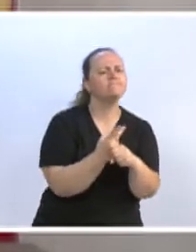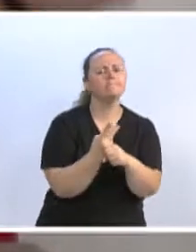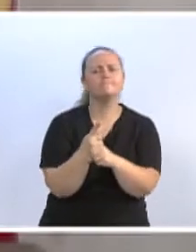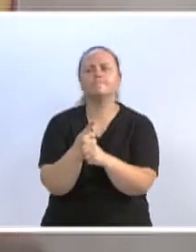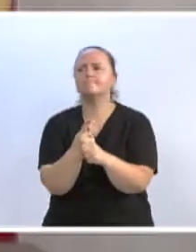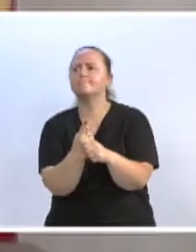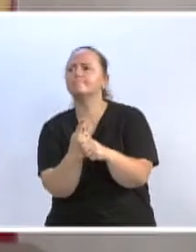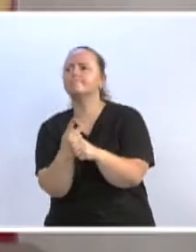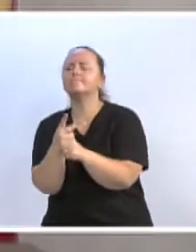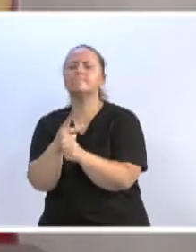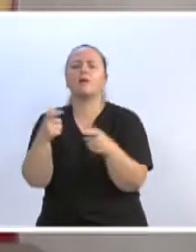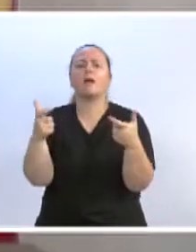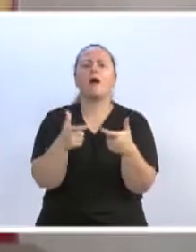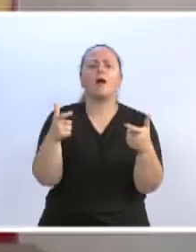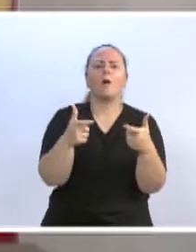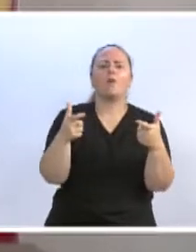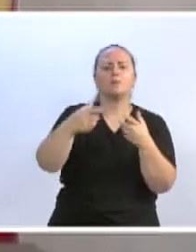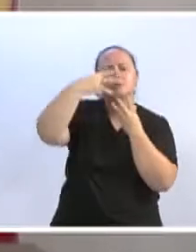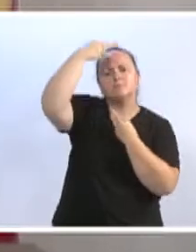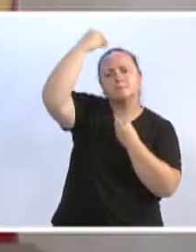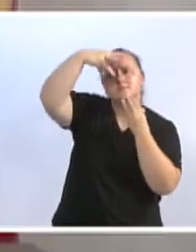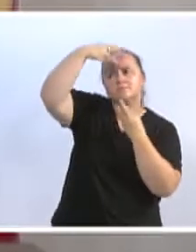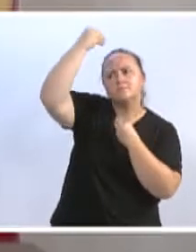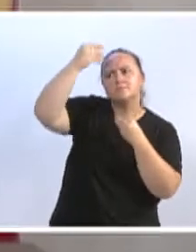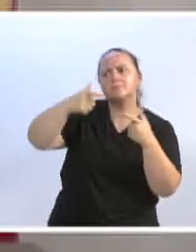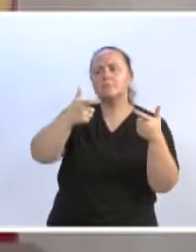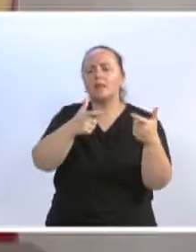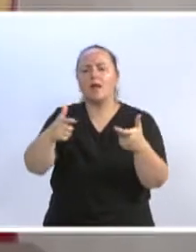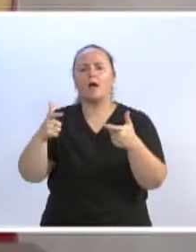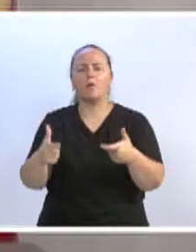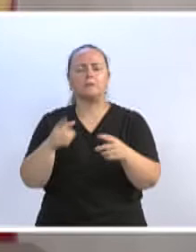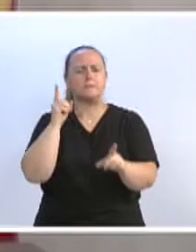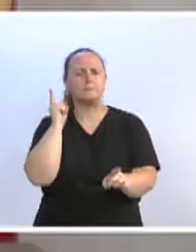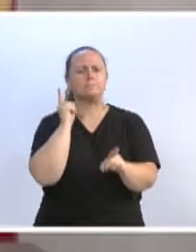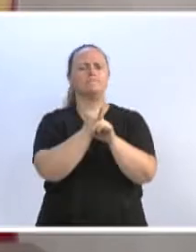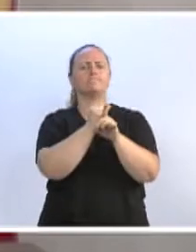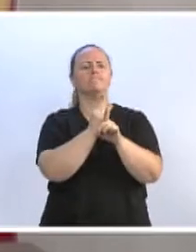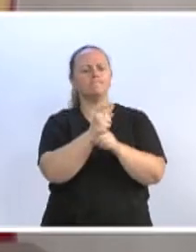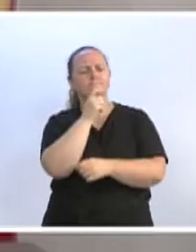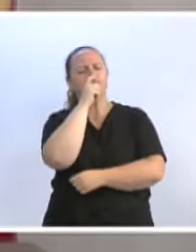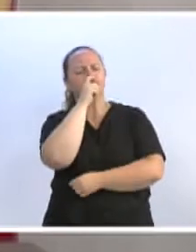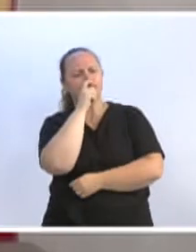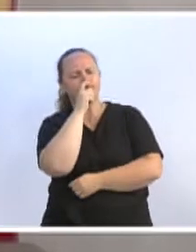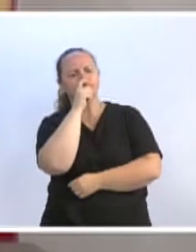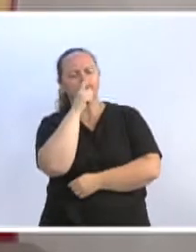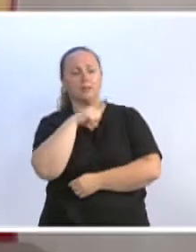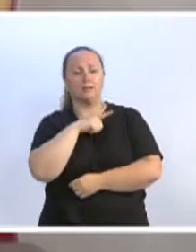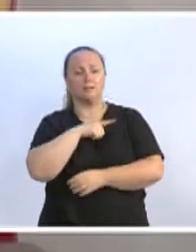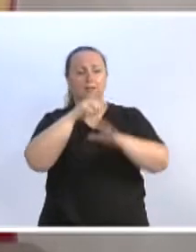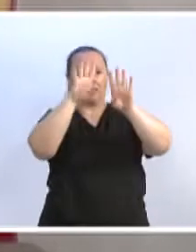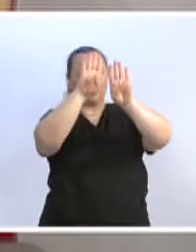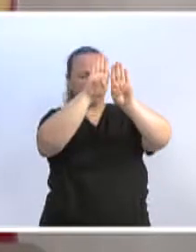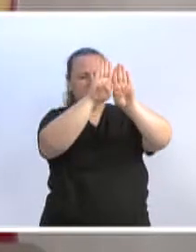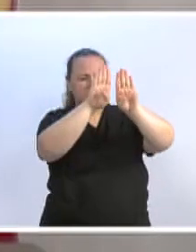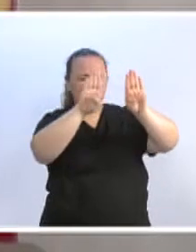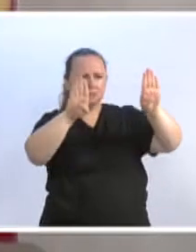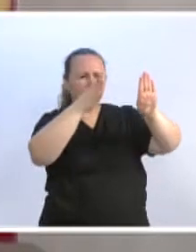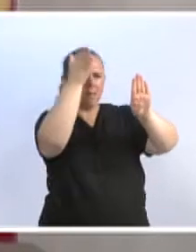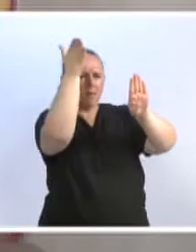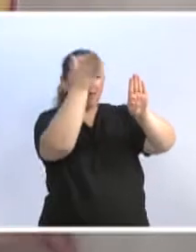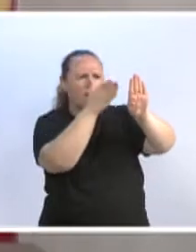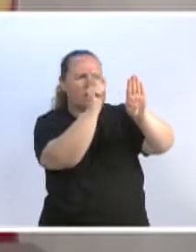ali essas cabras, e ele encontra uma fenda numa parede de um platô,